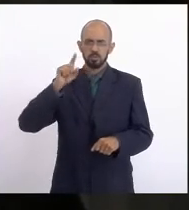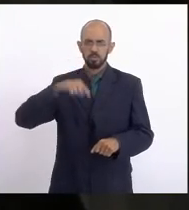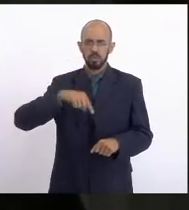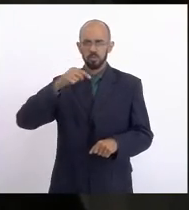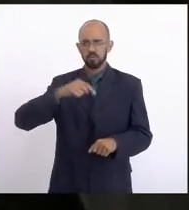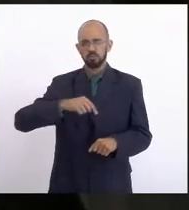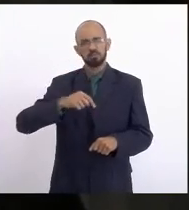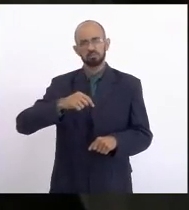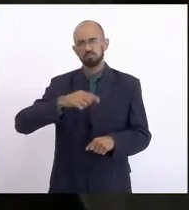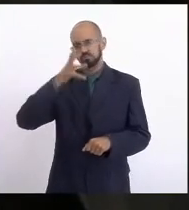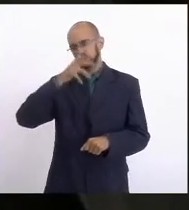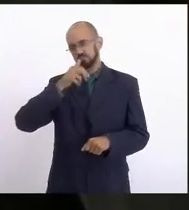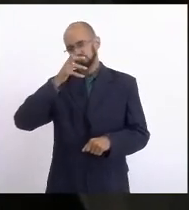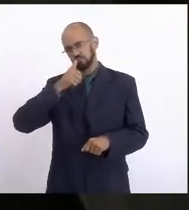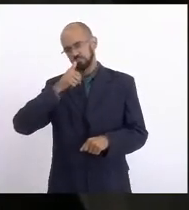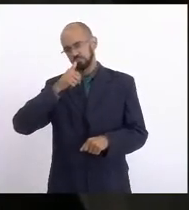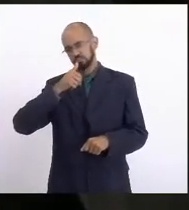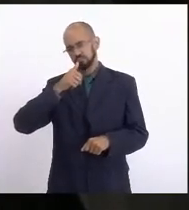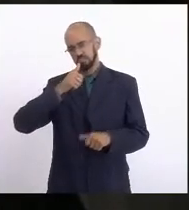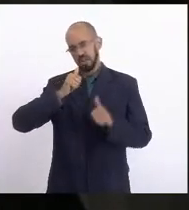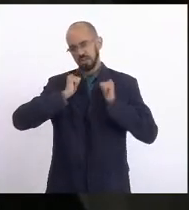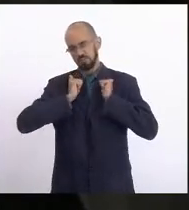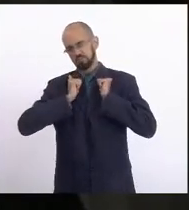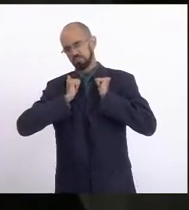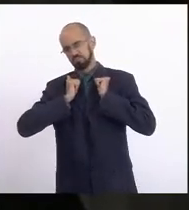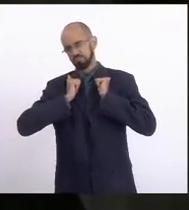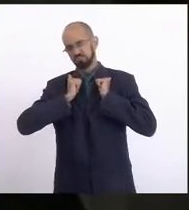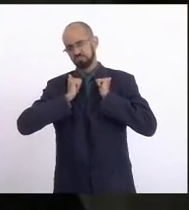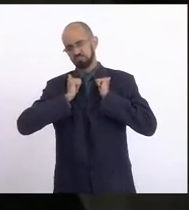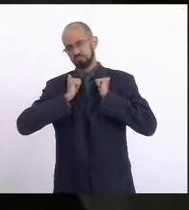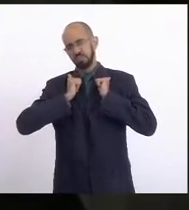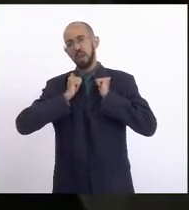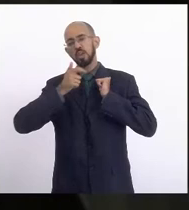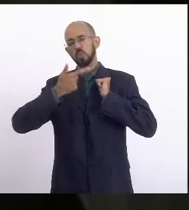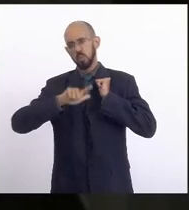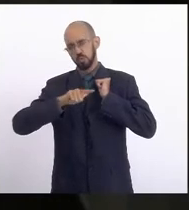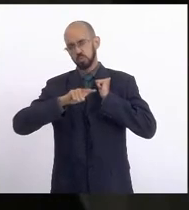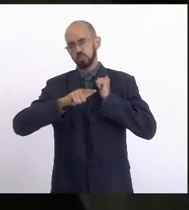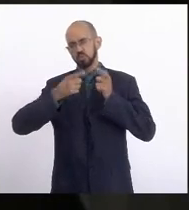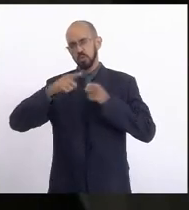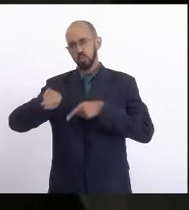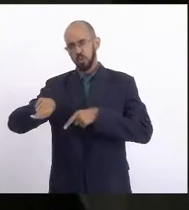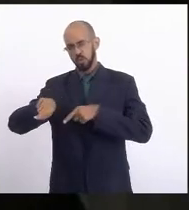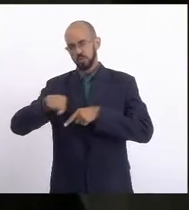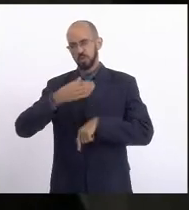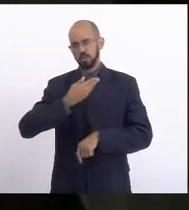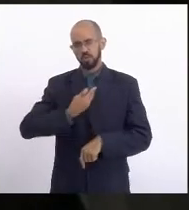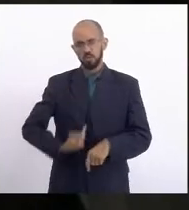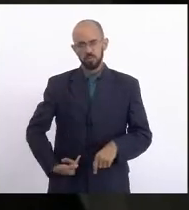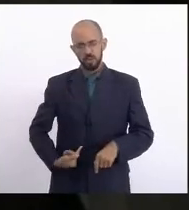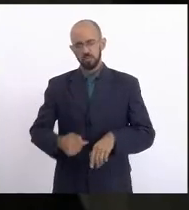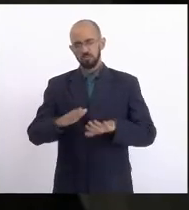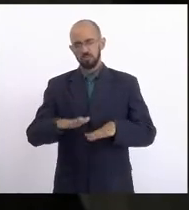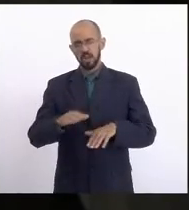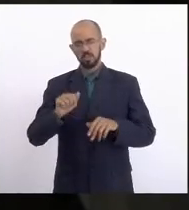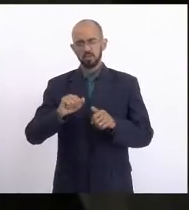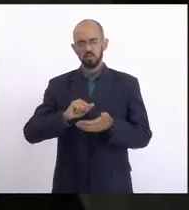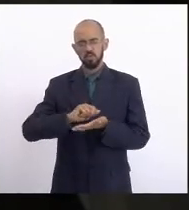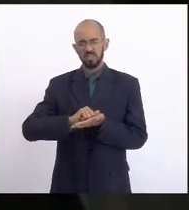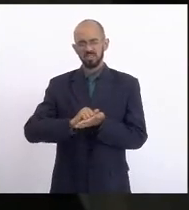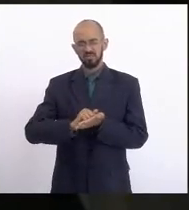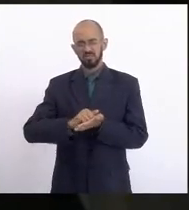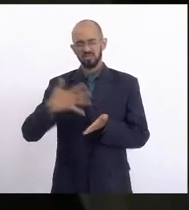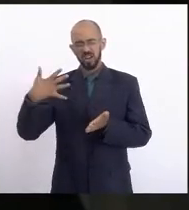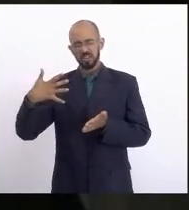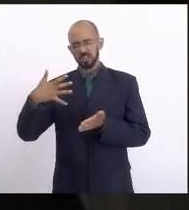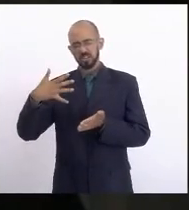há deputados de oposição. Mas essa casa, com as diversas vertentes